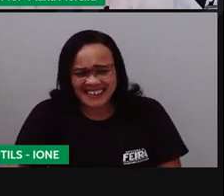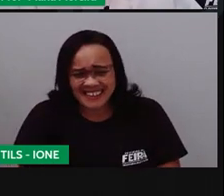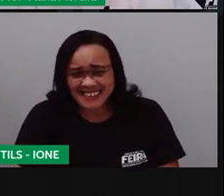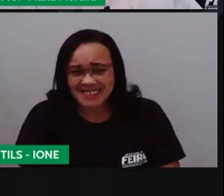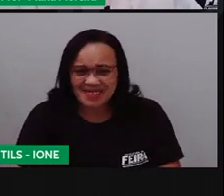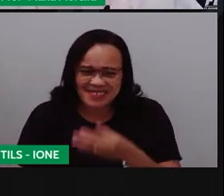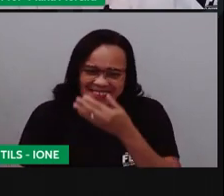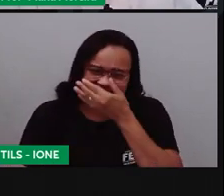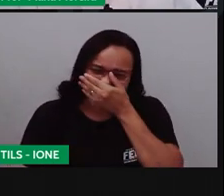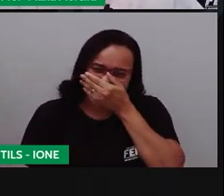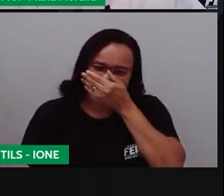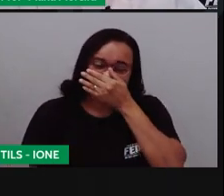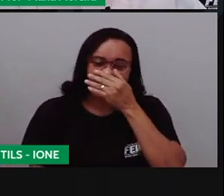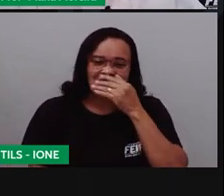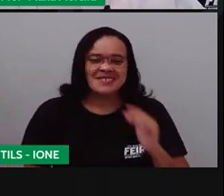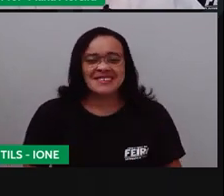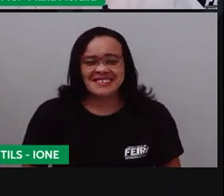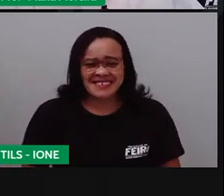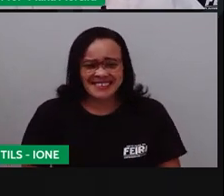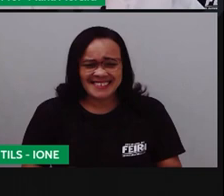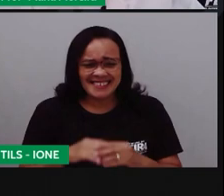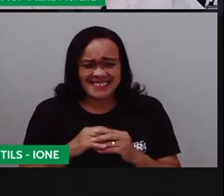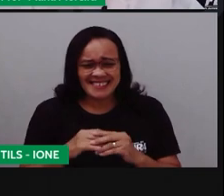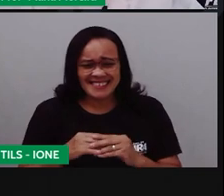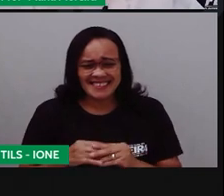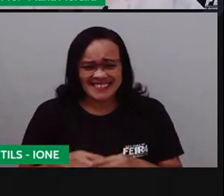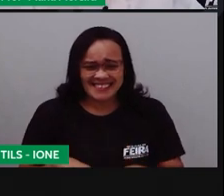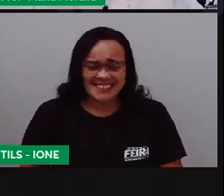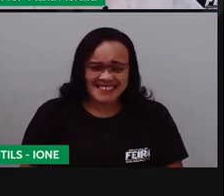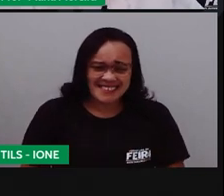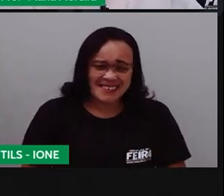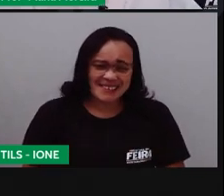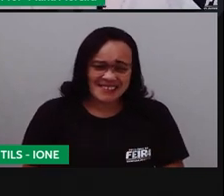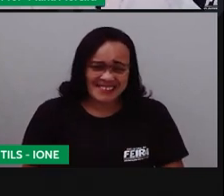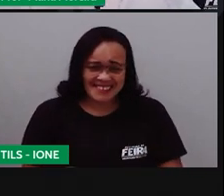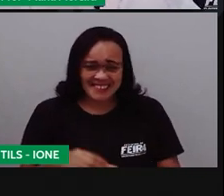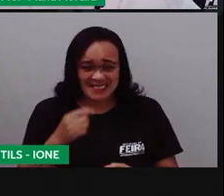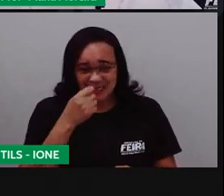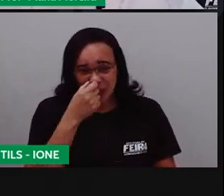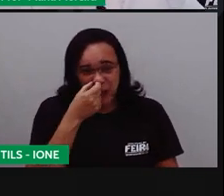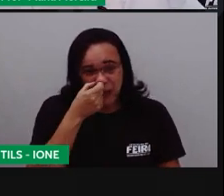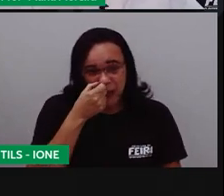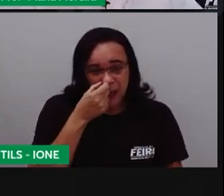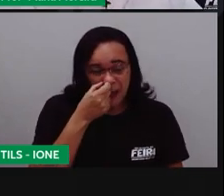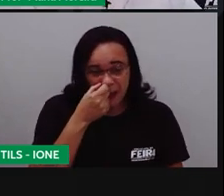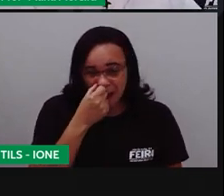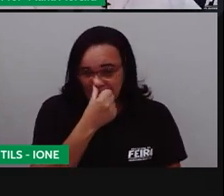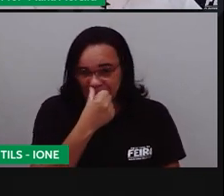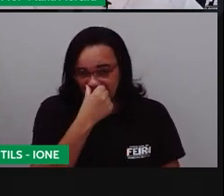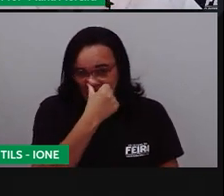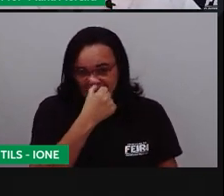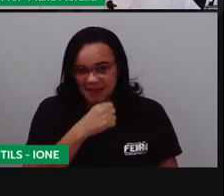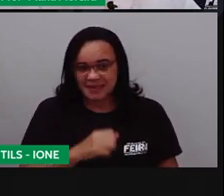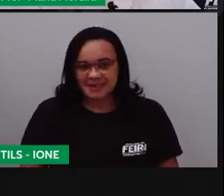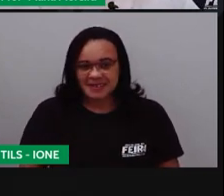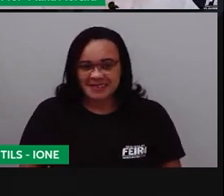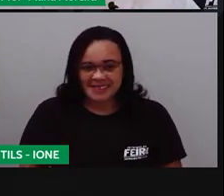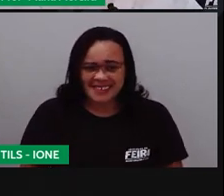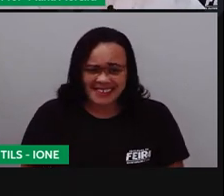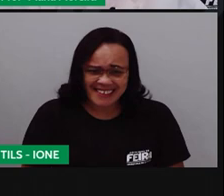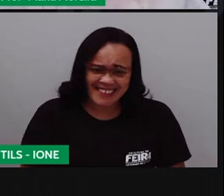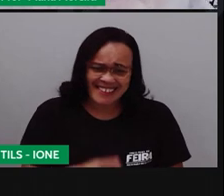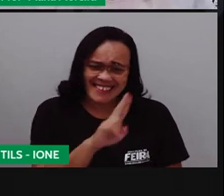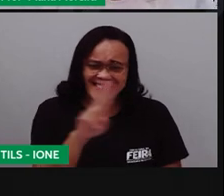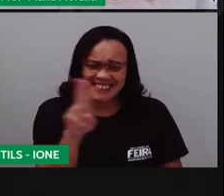Maria mesmo, viu? Só que provando a chiqueteza em pessoa. Aí chega Ione agora, Macena. Qual seu nome, Ione?